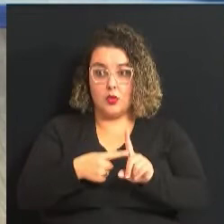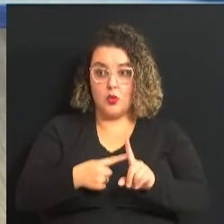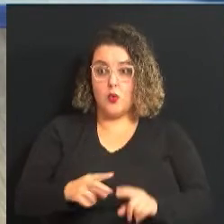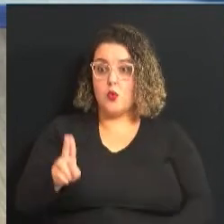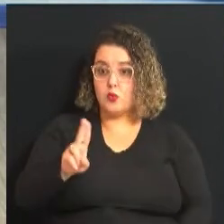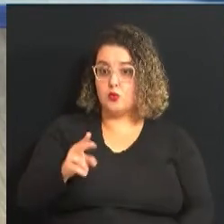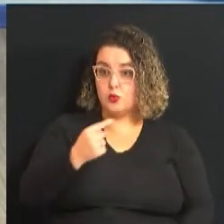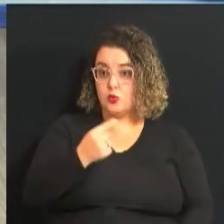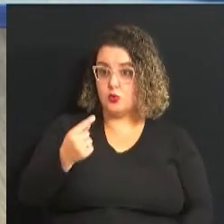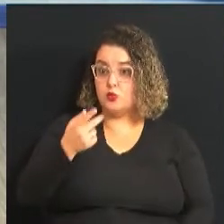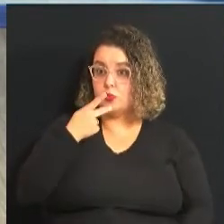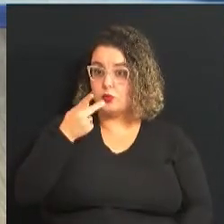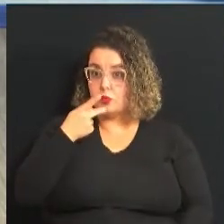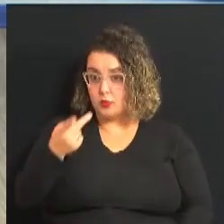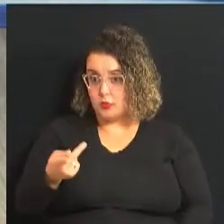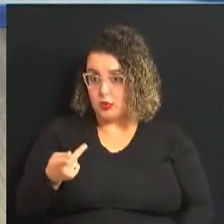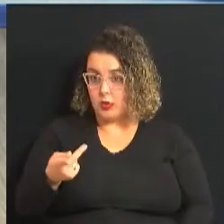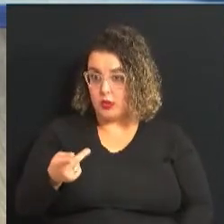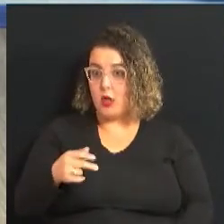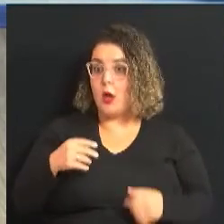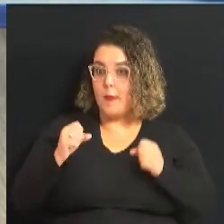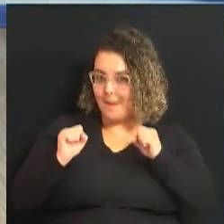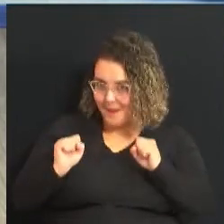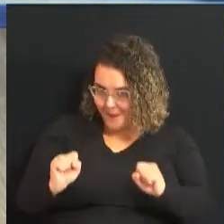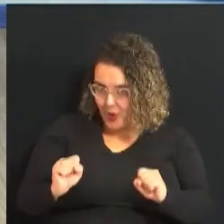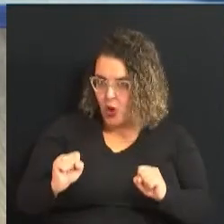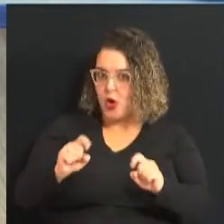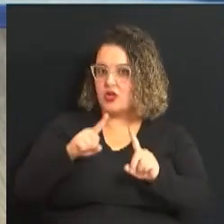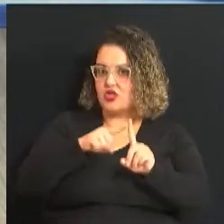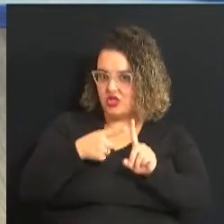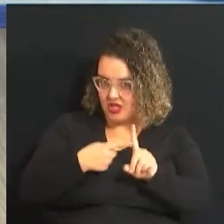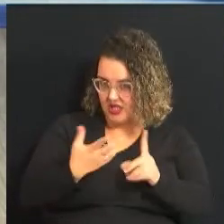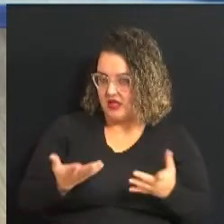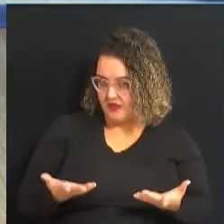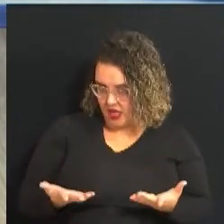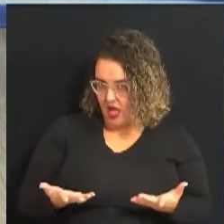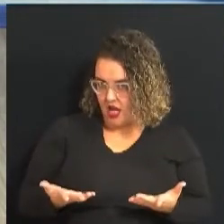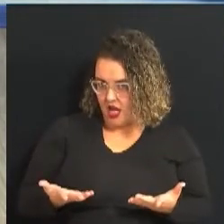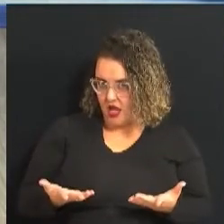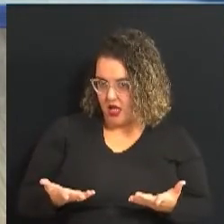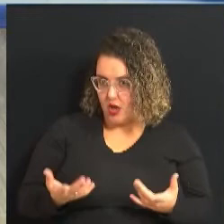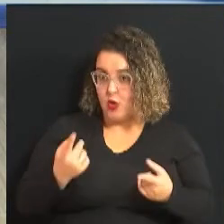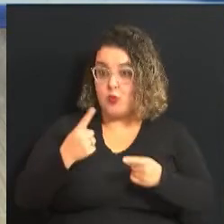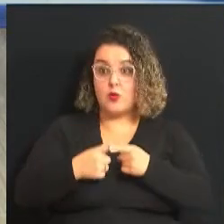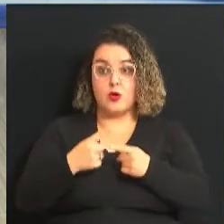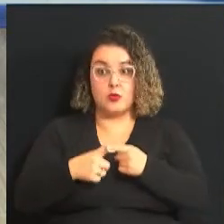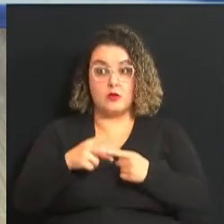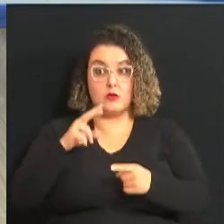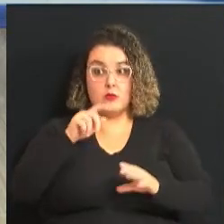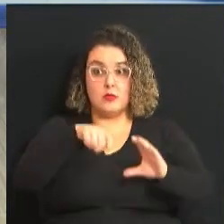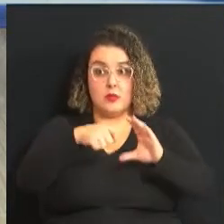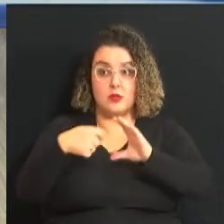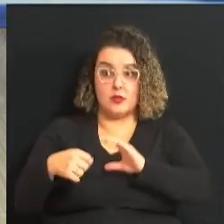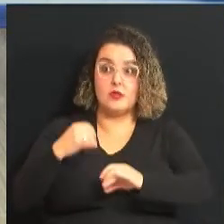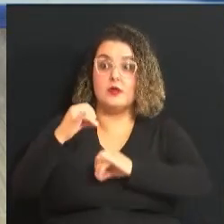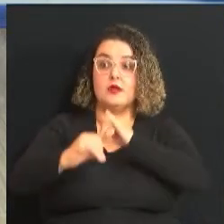gente citou, mesmo assim, pode vir a engravidar? A gente vê muito vídeo na internet, principalmente mulheres que usam